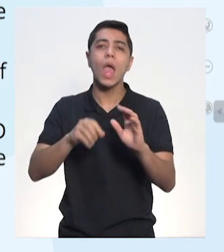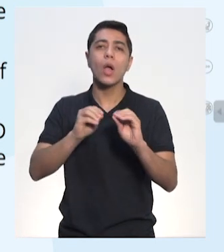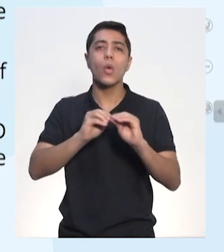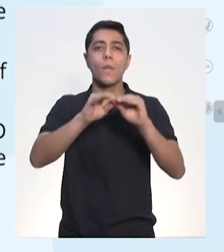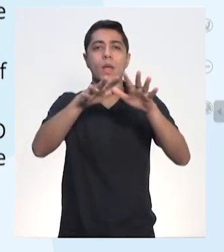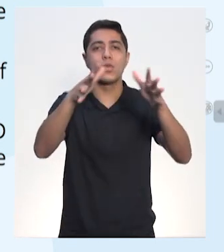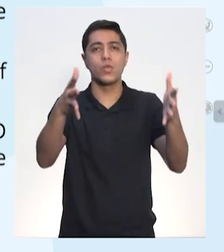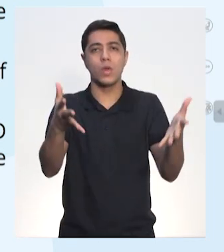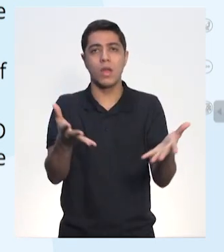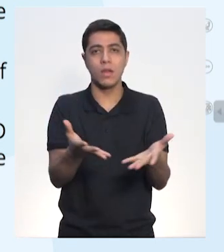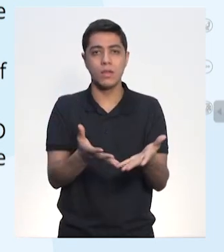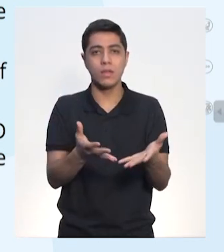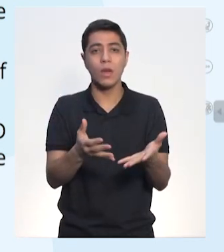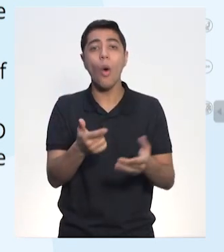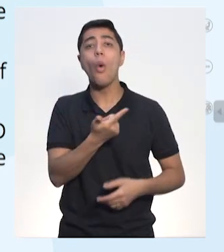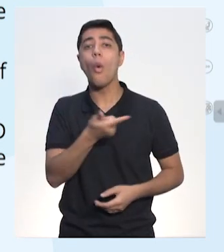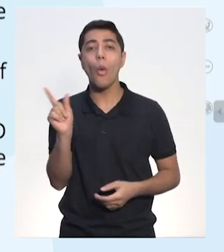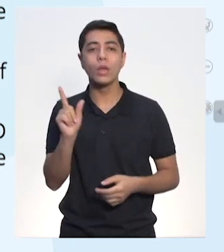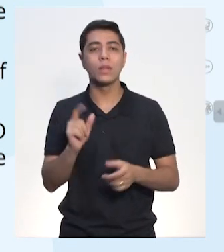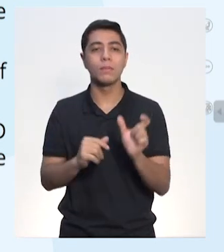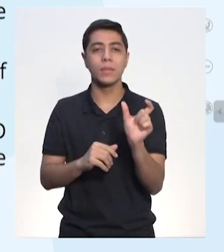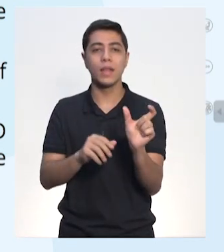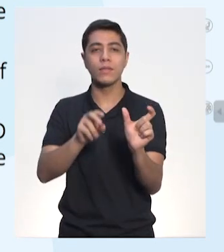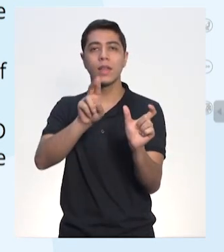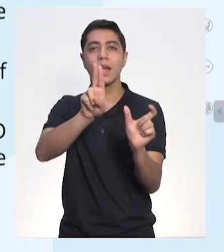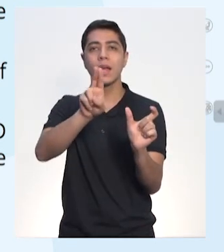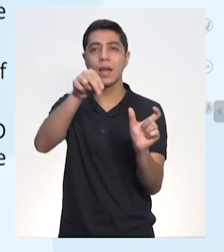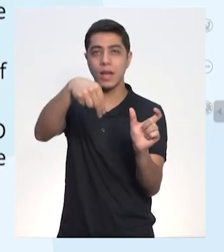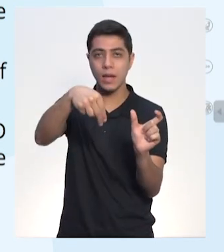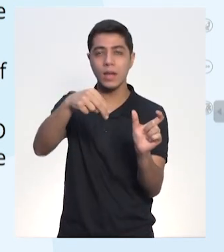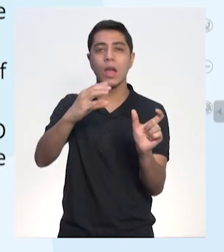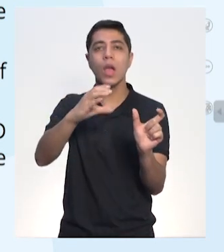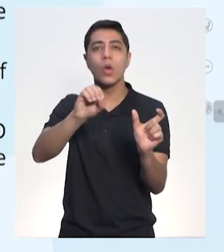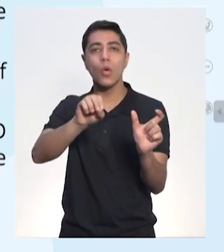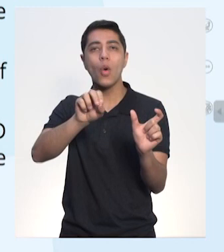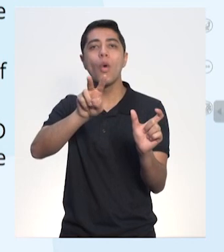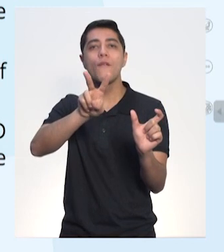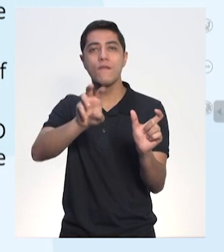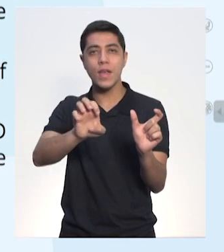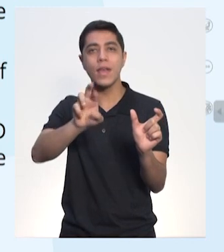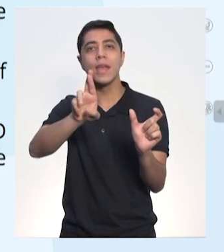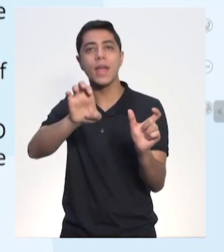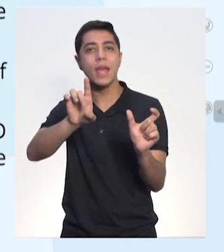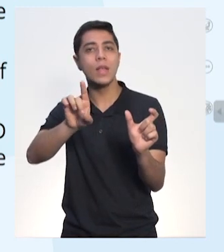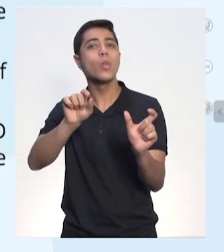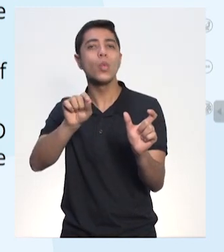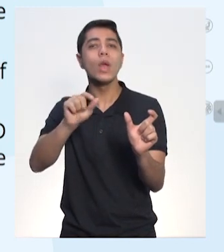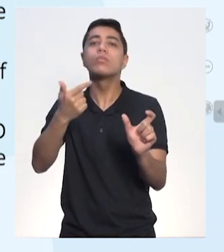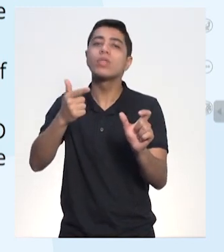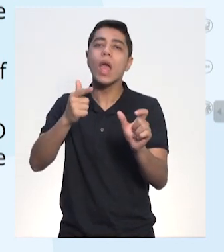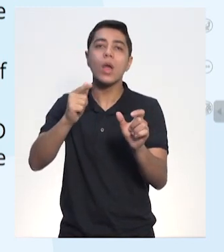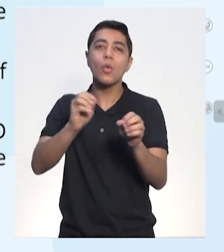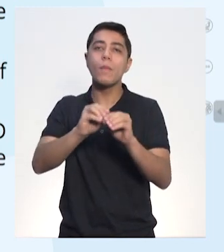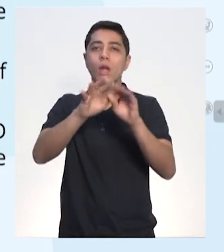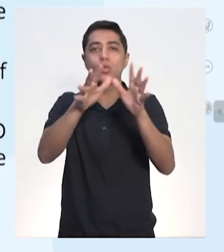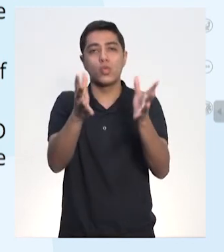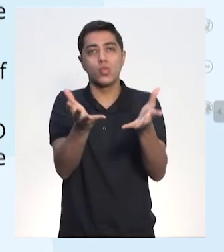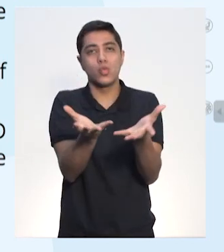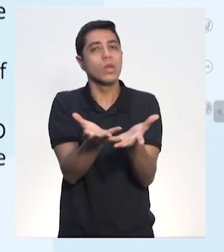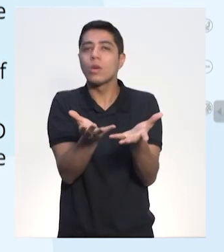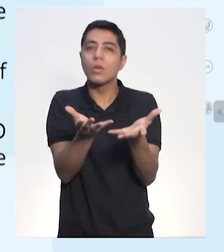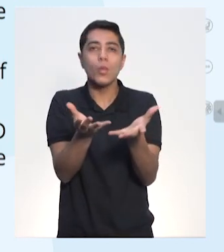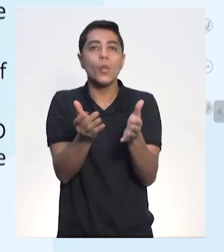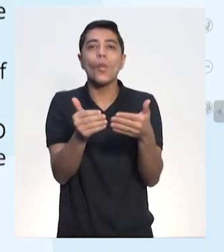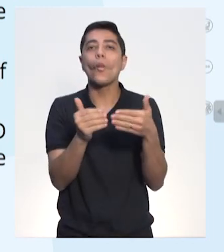uncovered, descoberto. Então é o fio descoberto. Então você pode usar essa estratégia também de olhar os sufixos. Então,